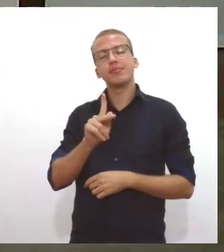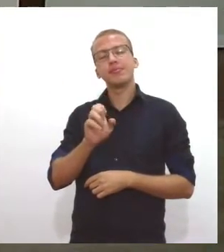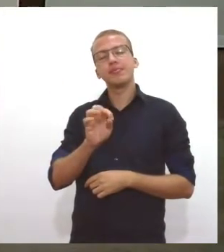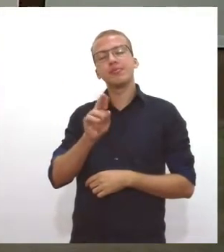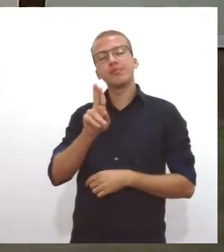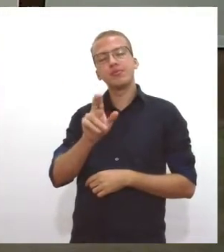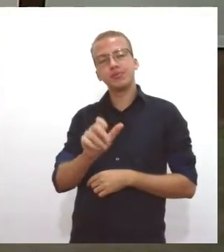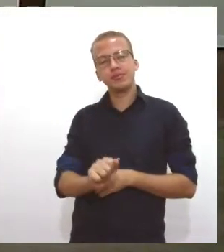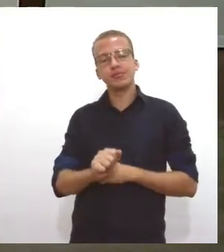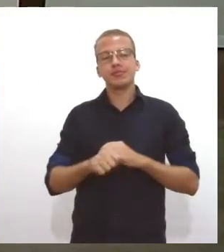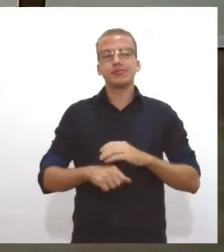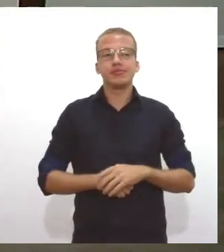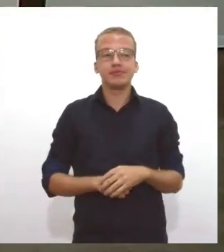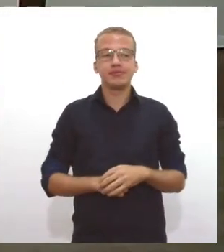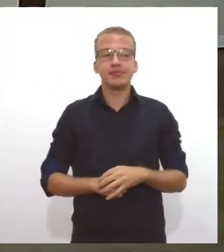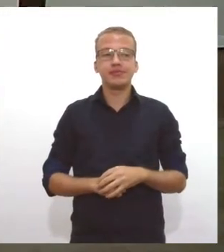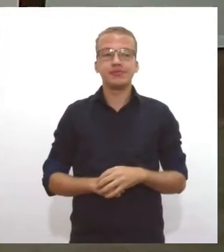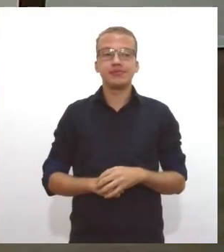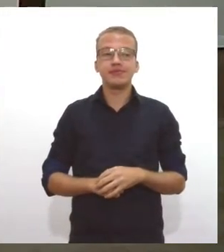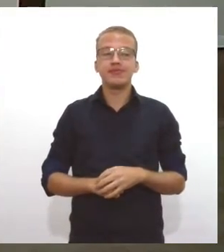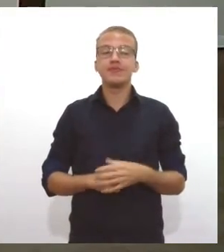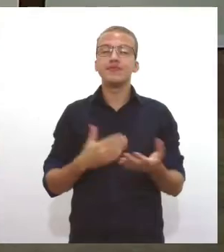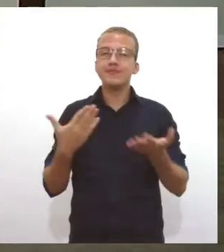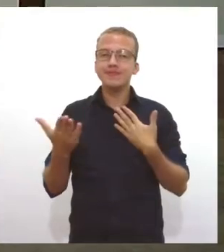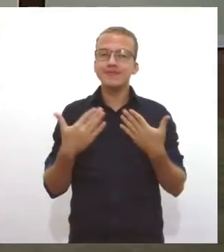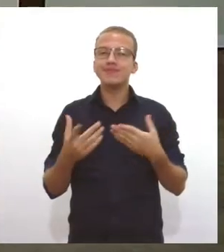Perpétua vamos continuar o nosso bate-papo